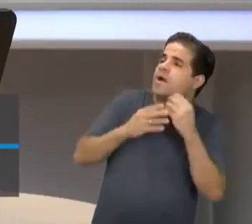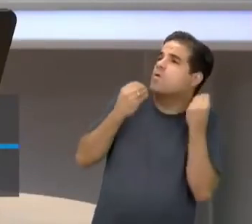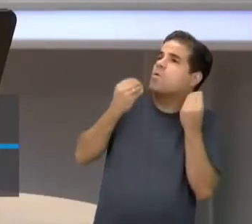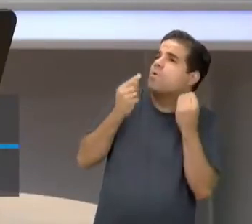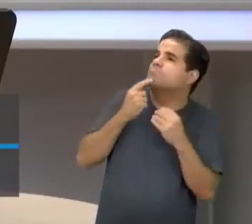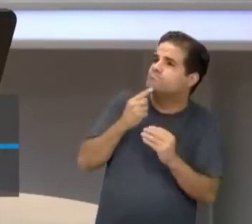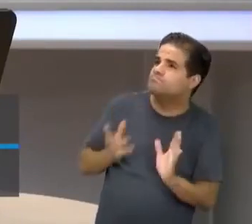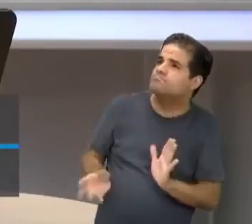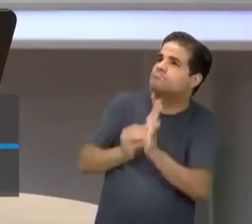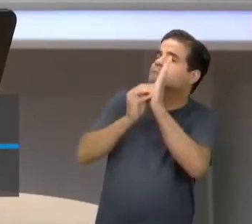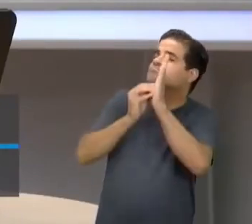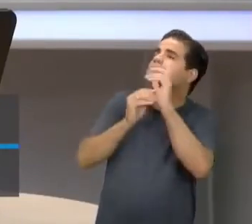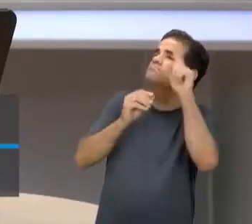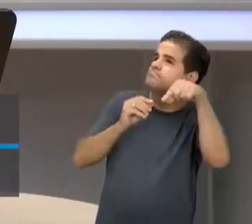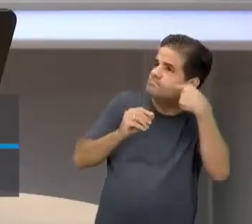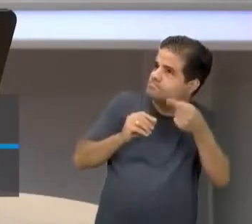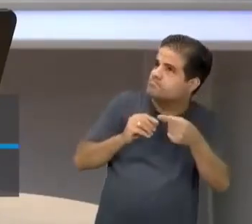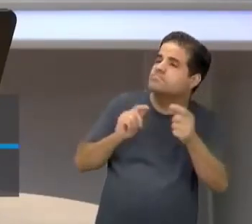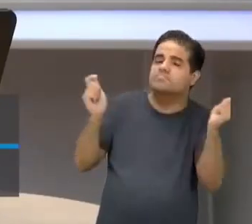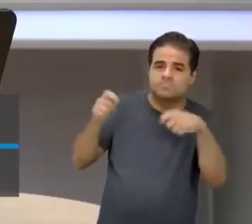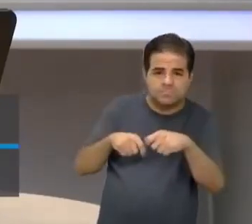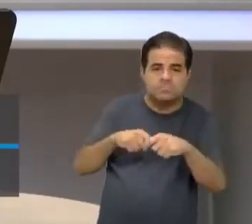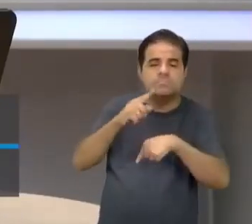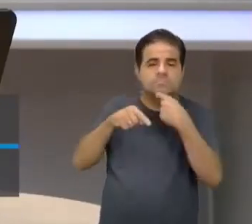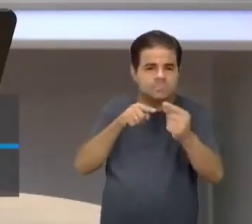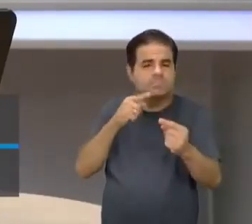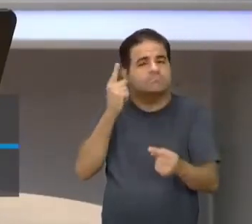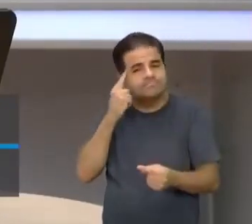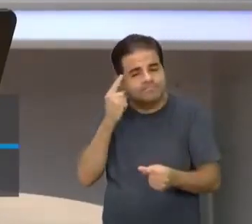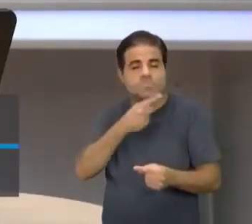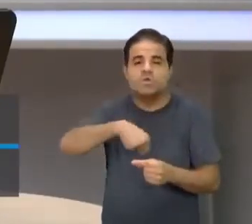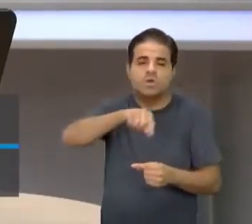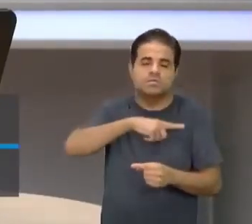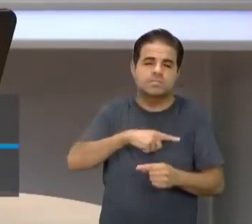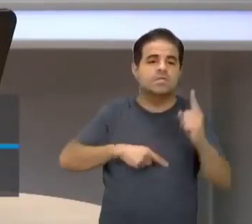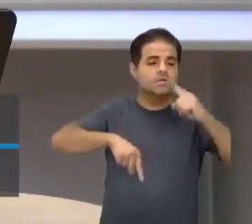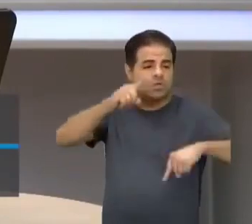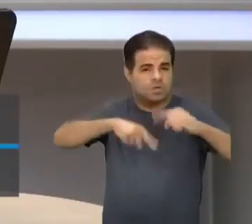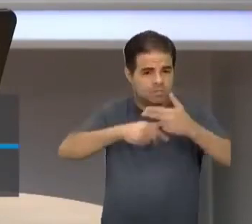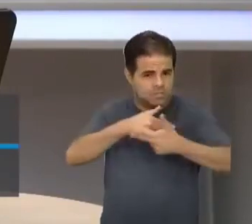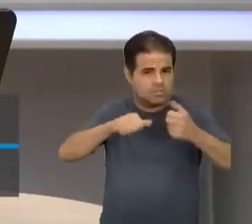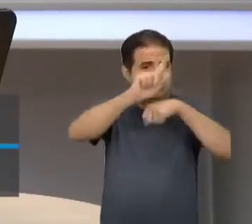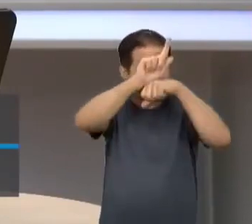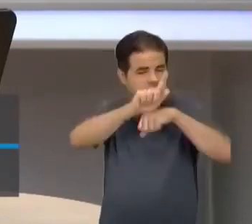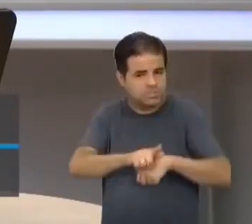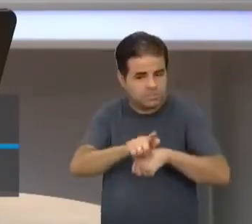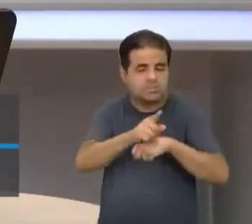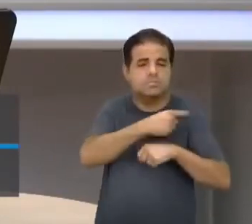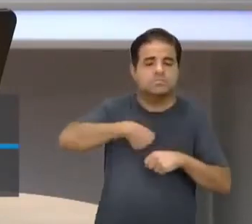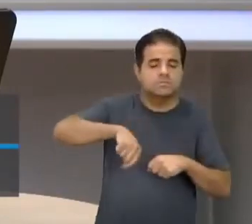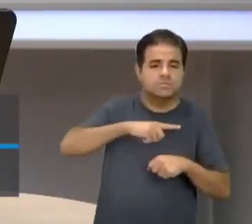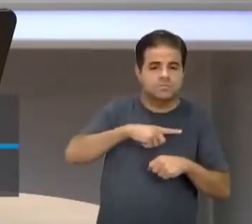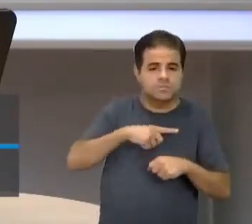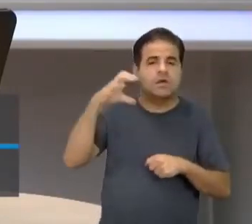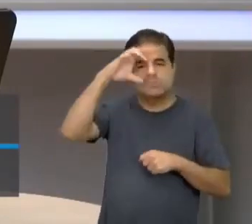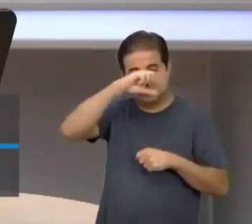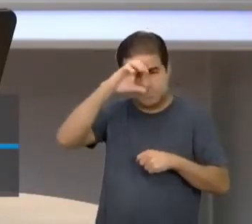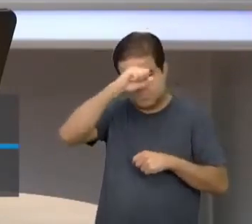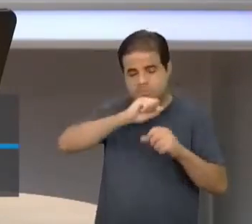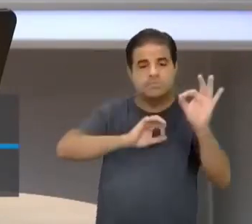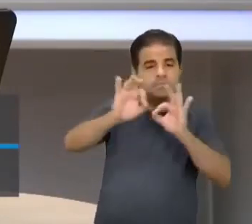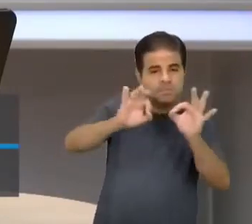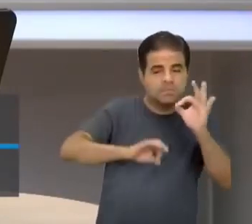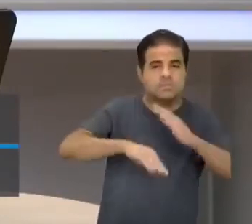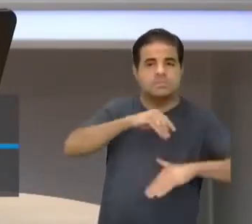Como eu coloco isso? Depois vocês, as P's novas, né, vão ver que a gente tem aí os instrumentos de gestão, né? Então a gente tem o guia de aprendizagem, o plano